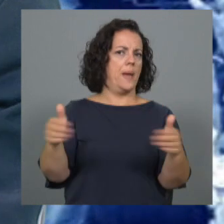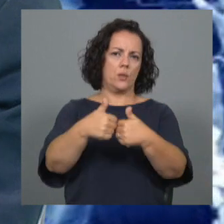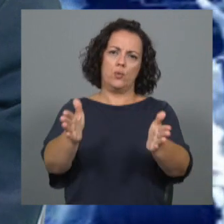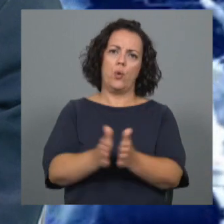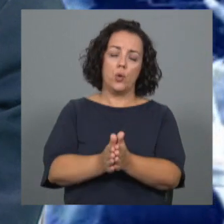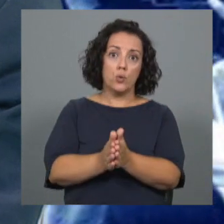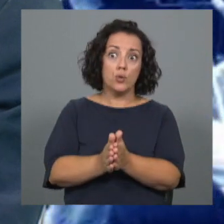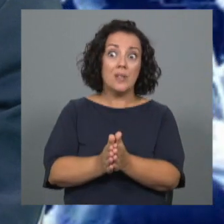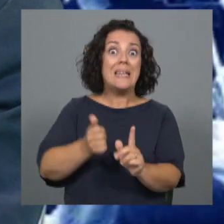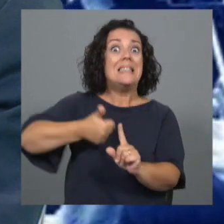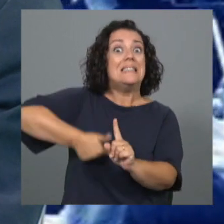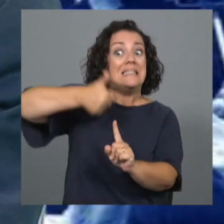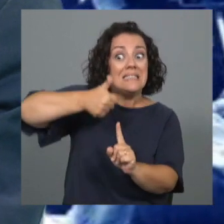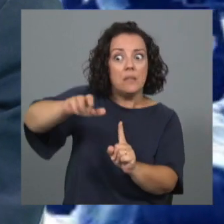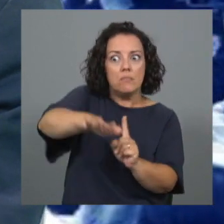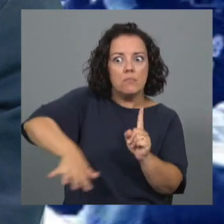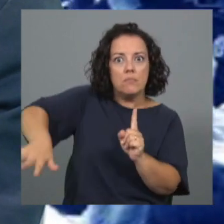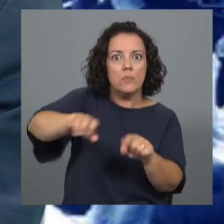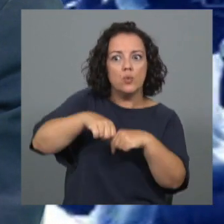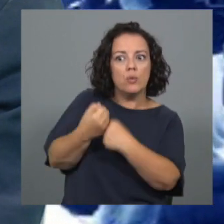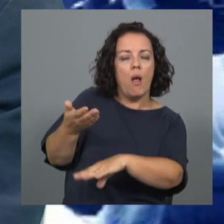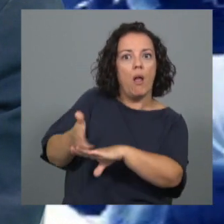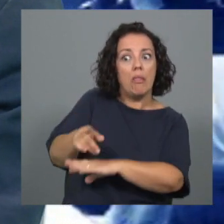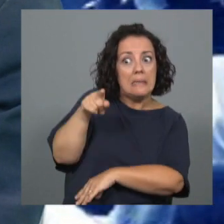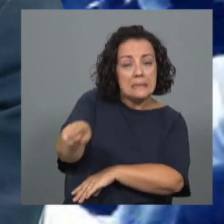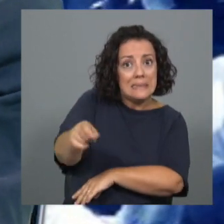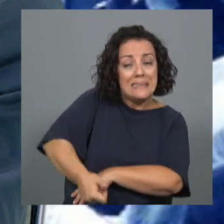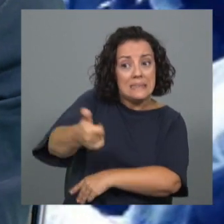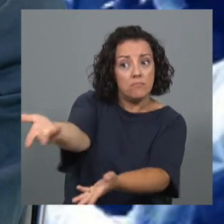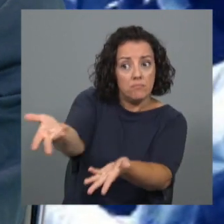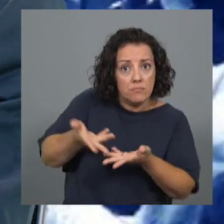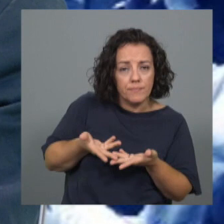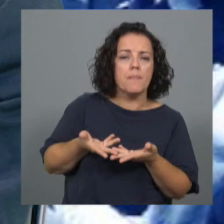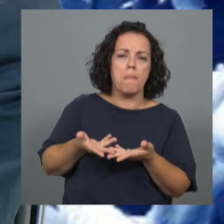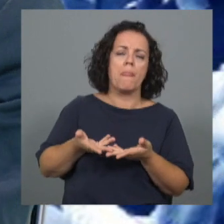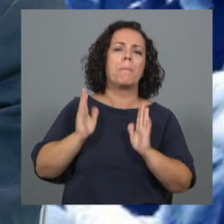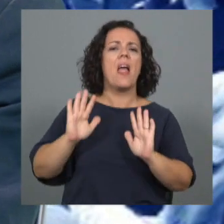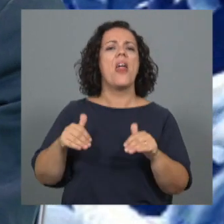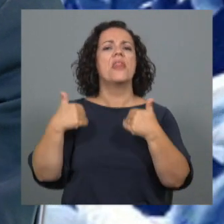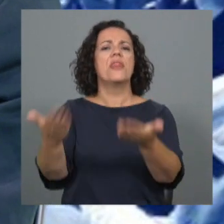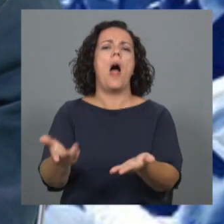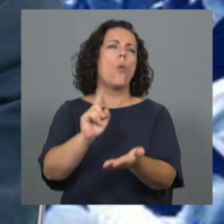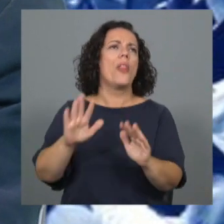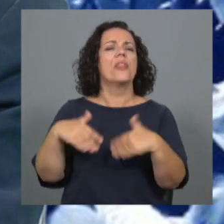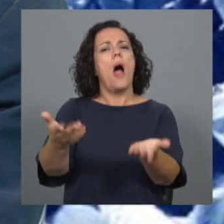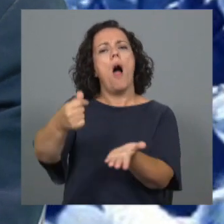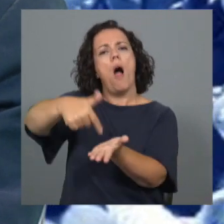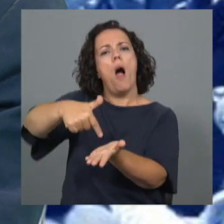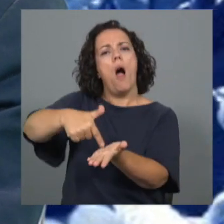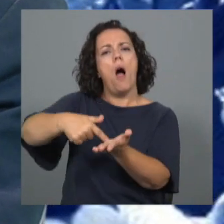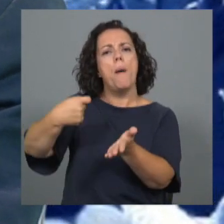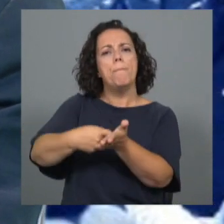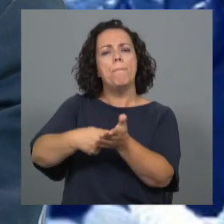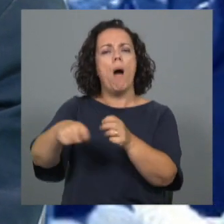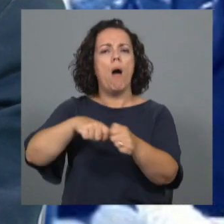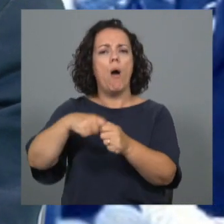mais desprotegidos da sociedade. Como tal, tem que oferecer, dar, não cobrar propinas. Isso só é possível